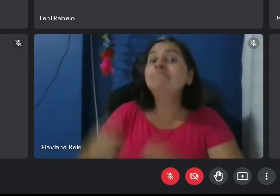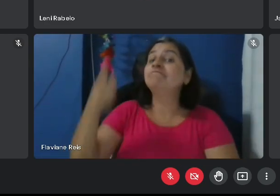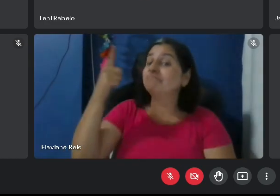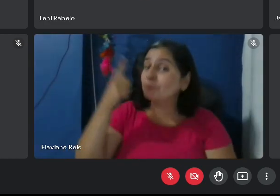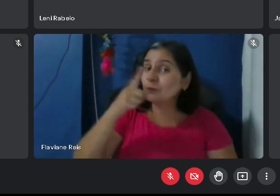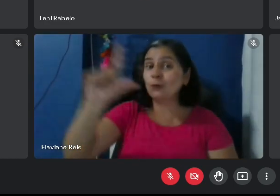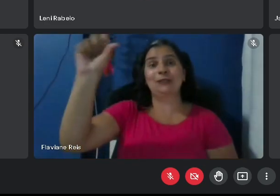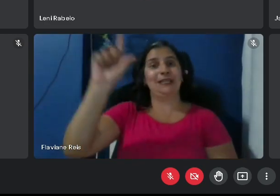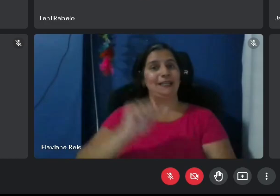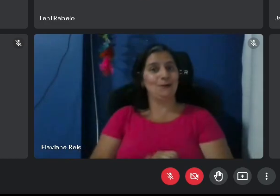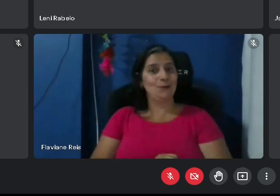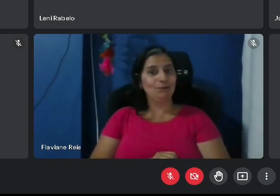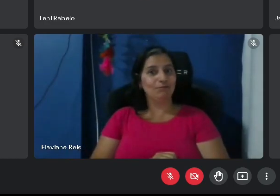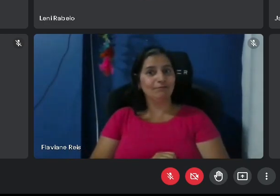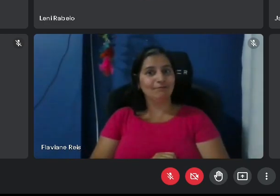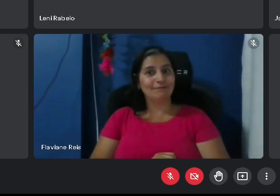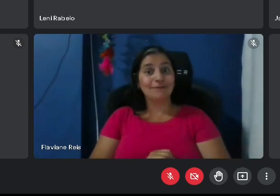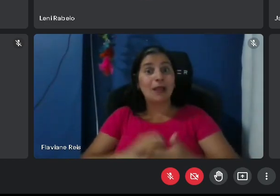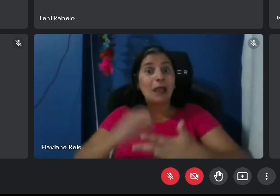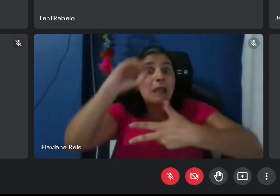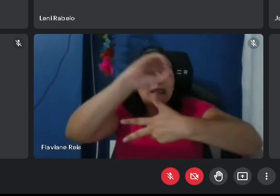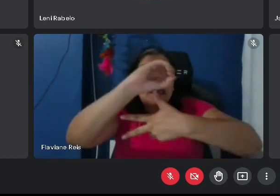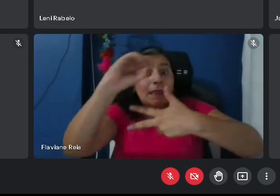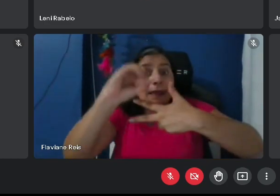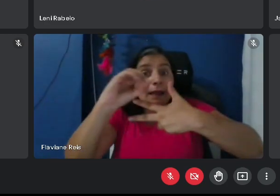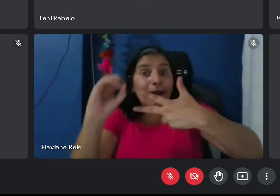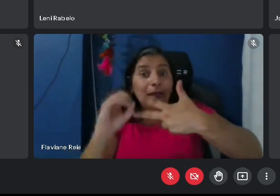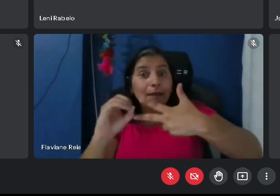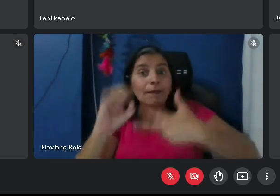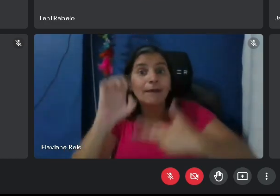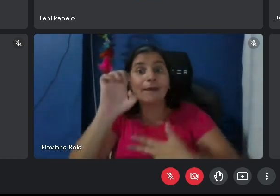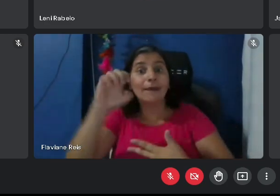uma pedagogia bilíngue nós também conseguimos.